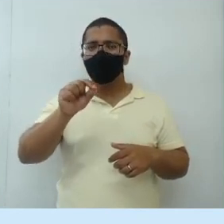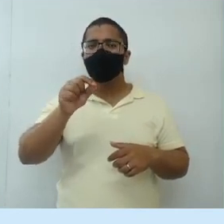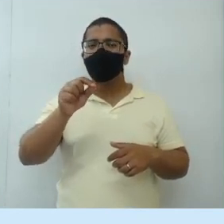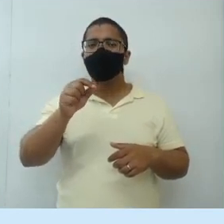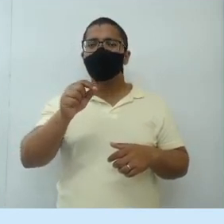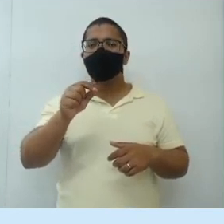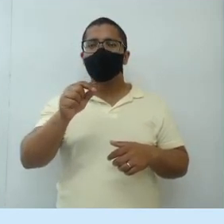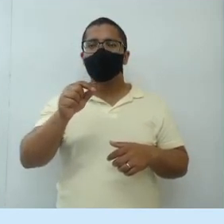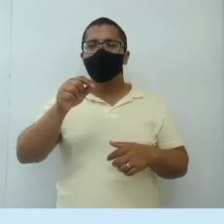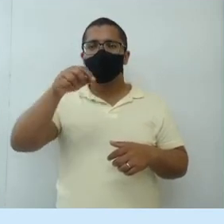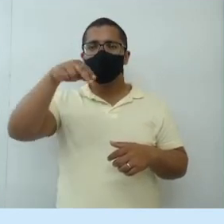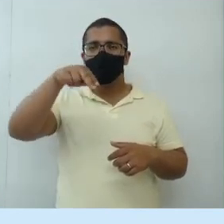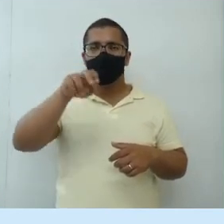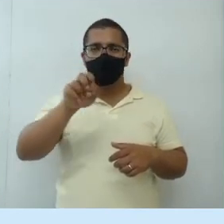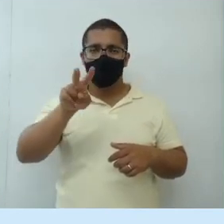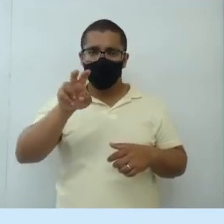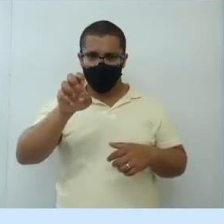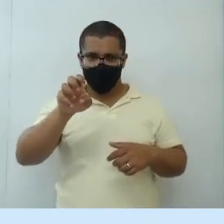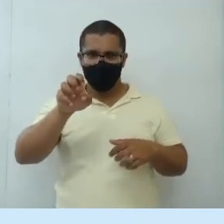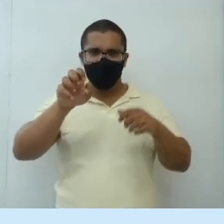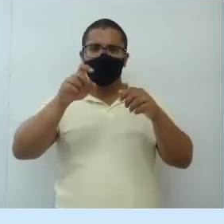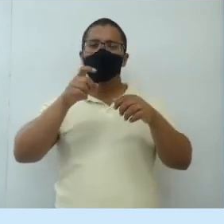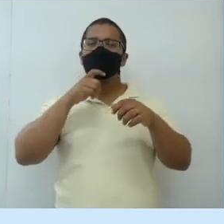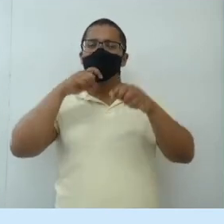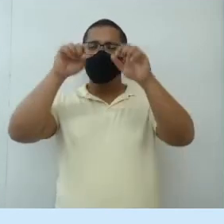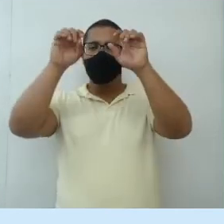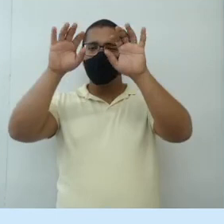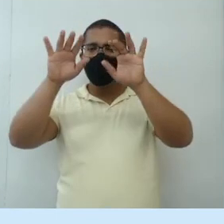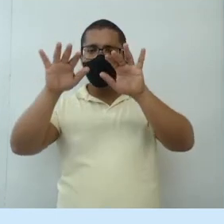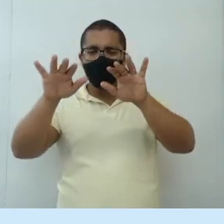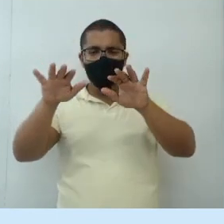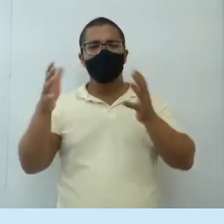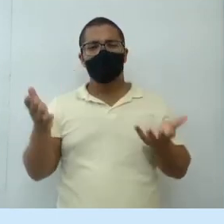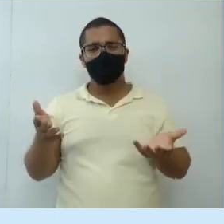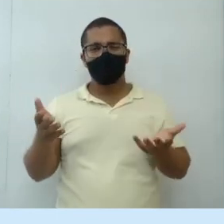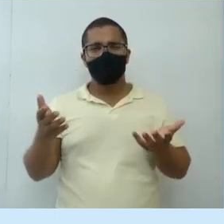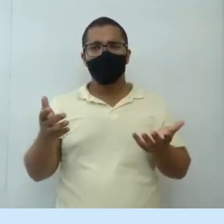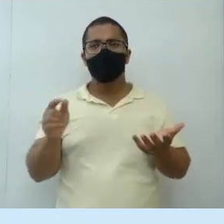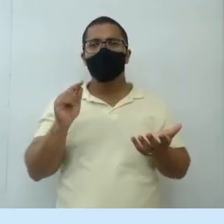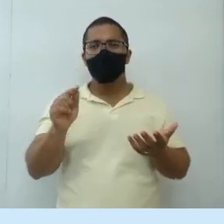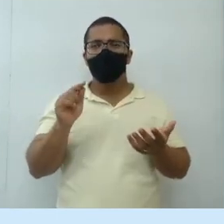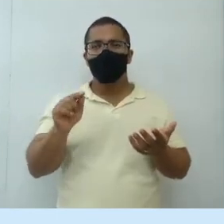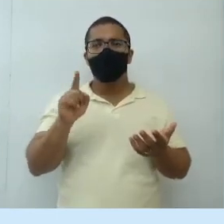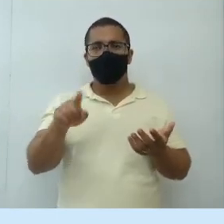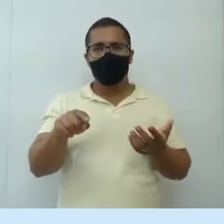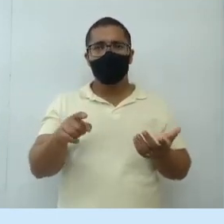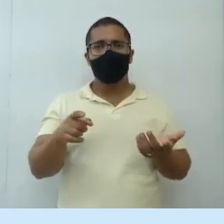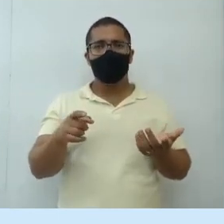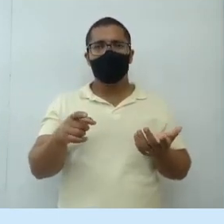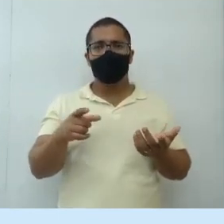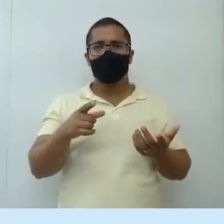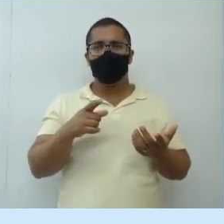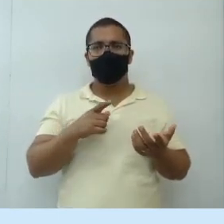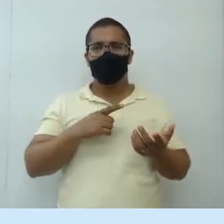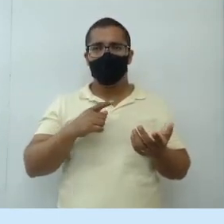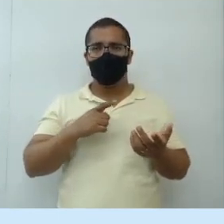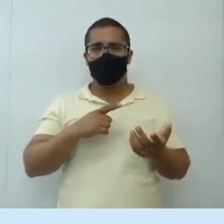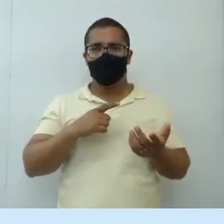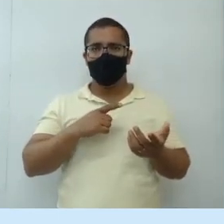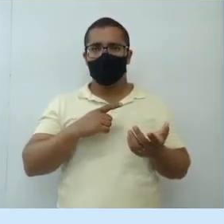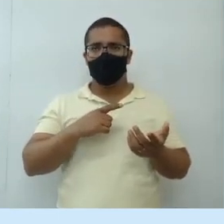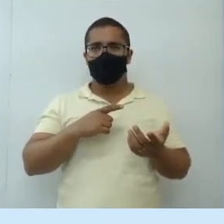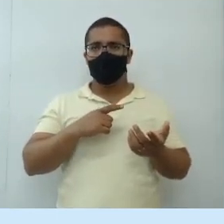e negociais são representações são abastecimento Como usa e o gás